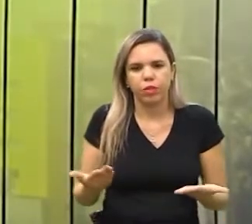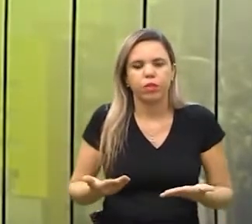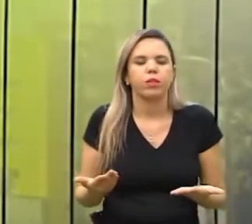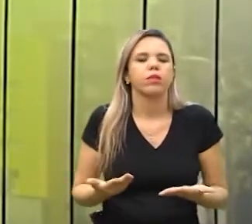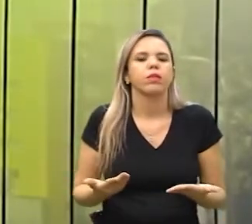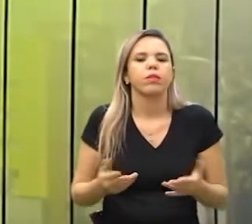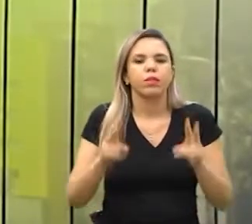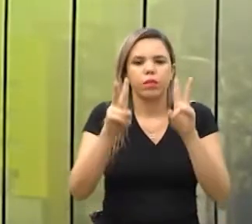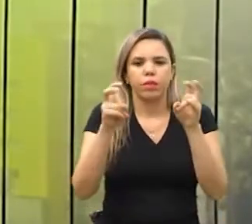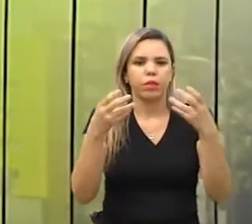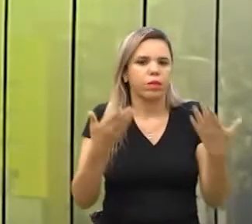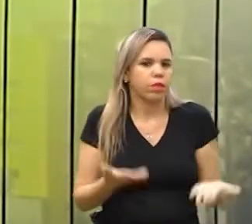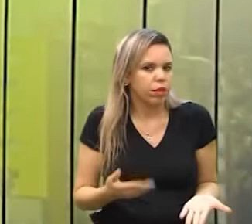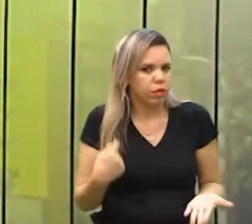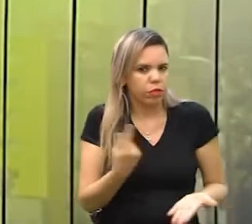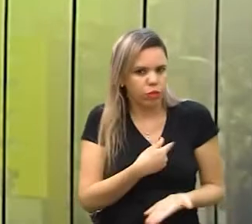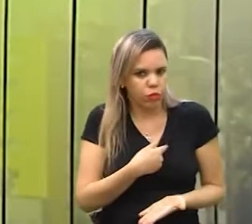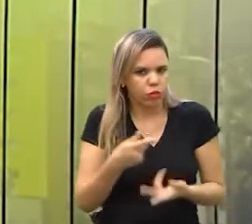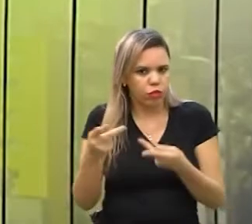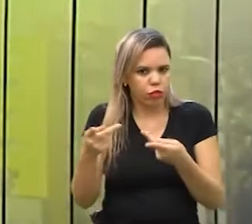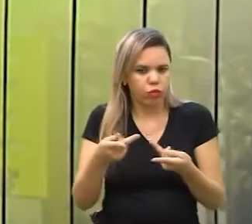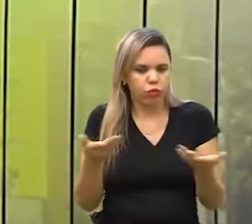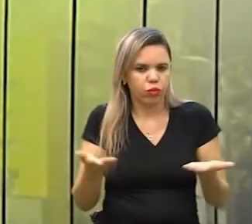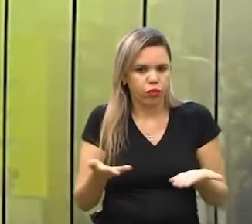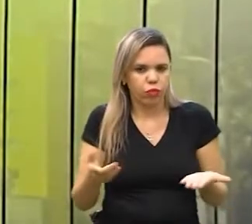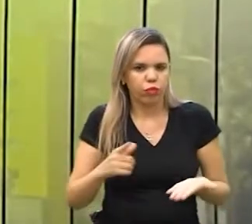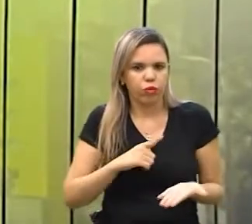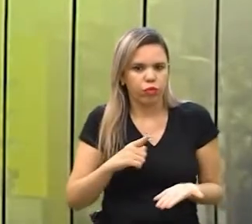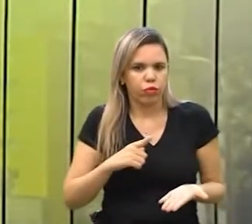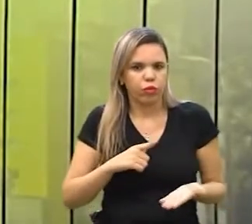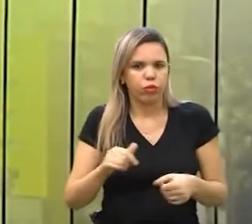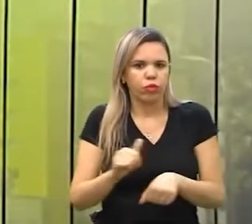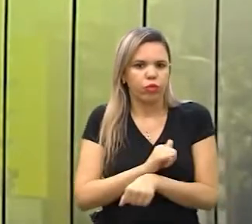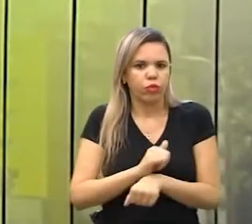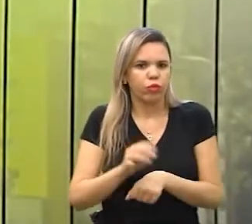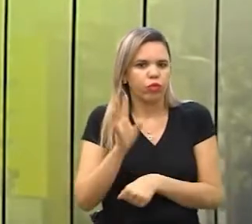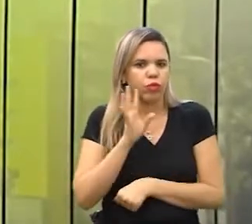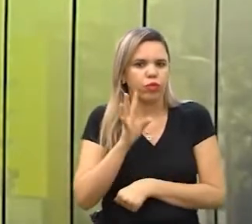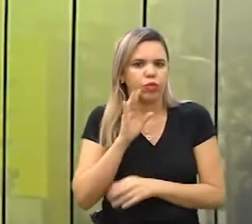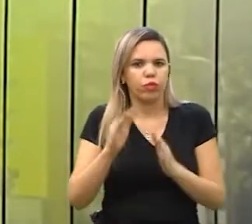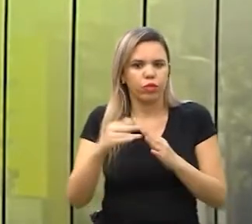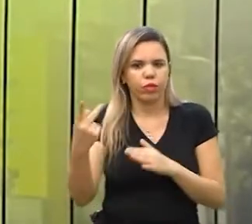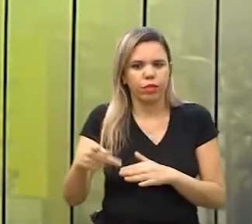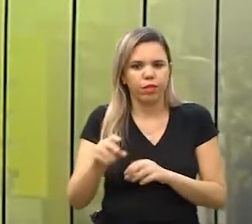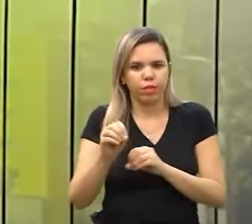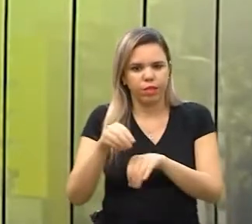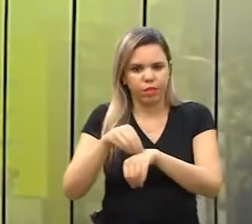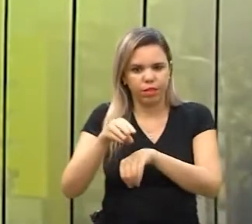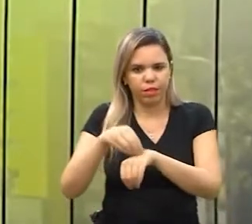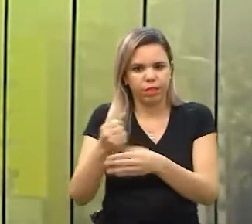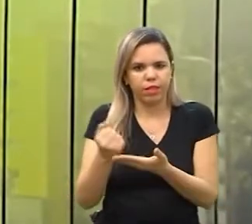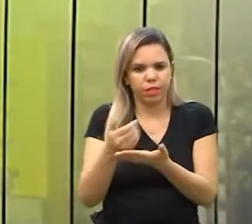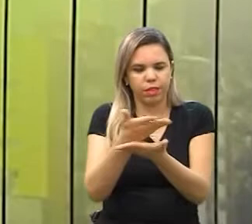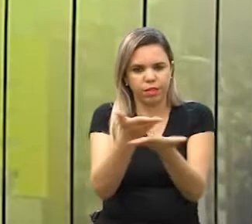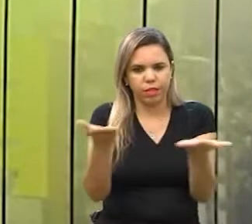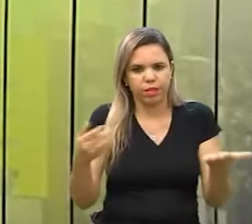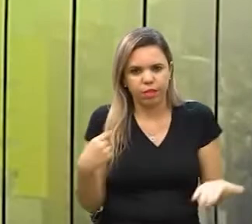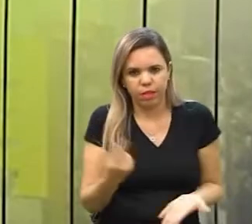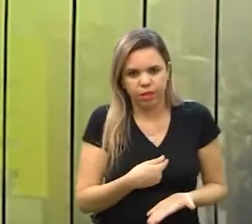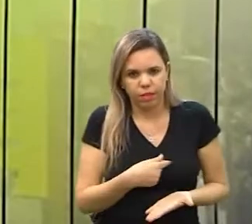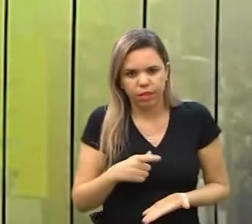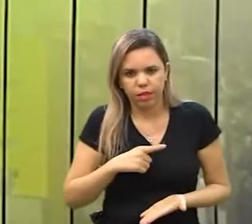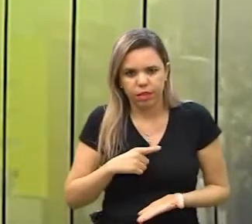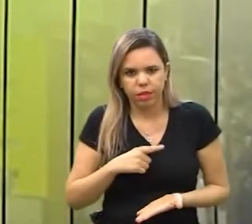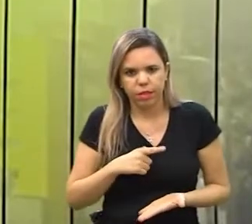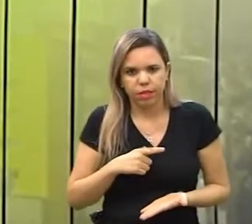assim, estender esse tema e a nossa convidada de hoje tem um esquema super legal em casa que vai, ajudar e muito